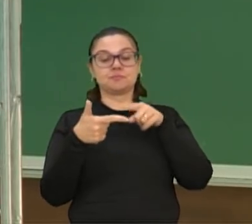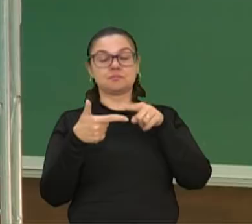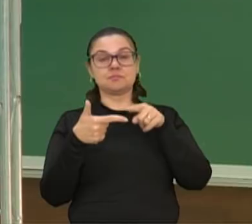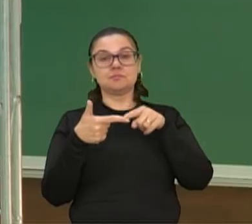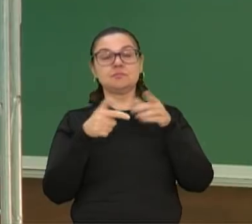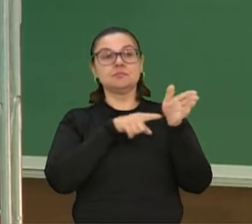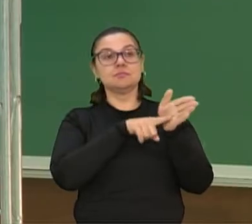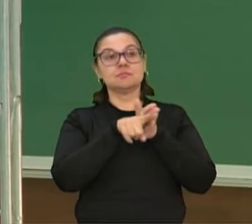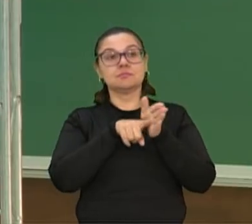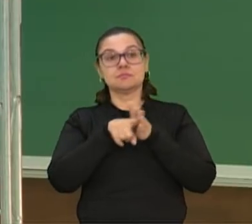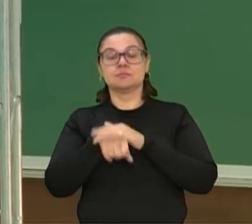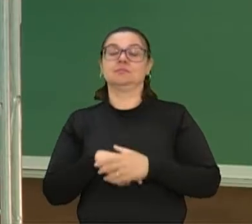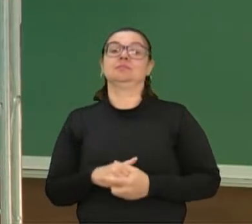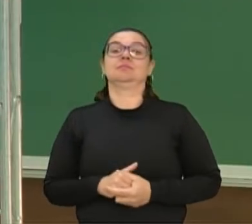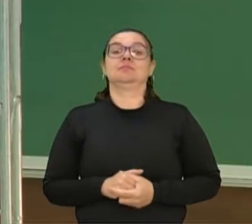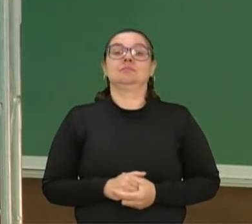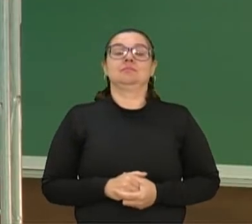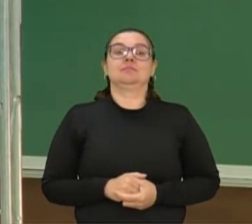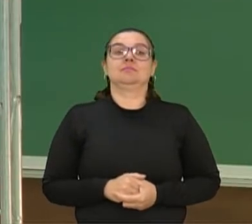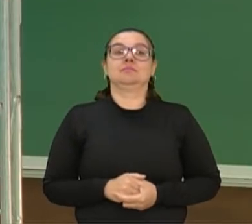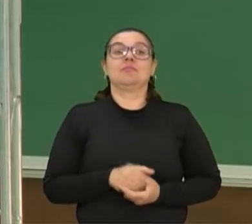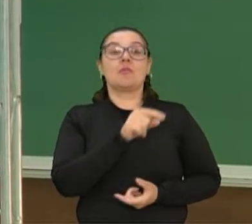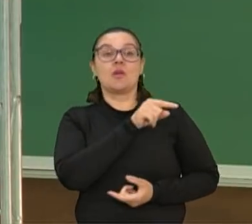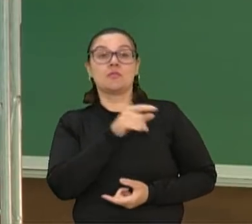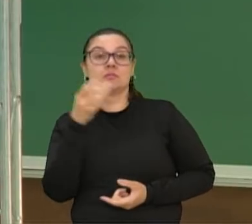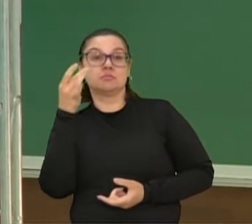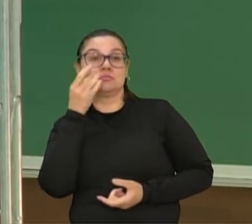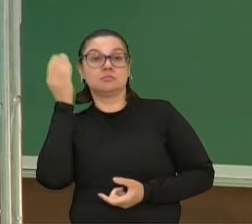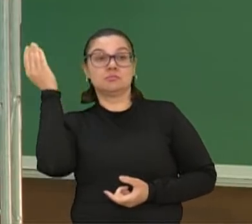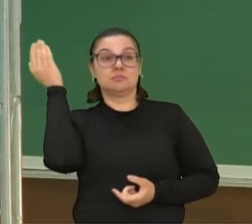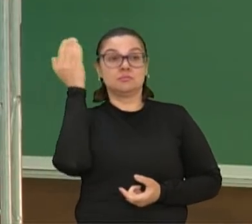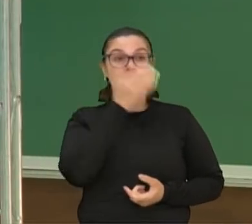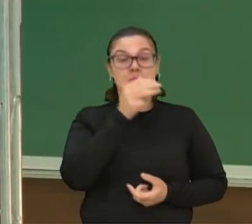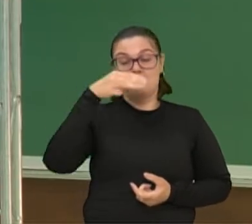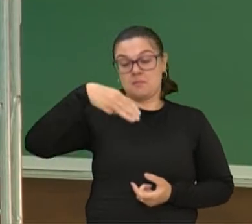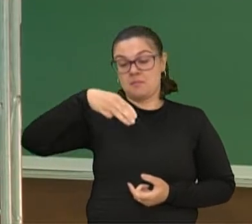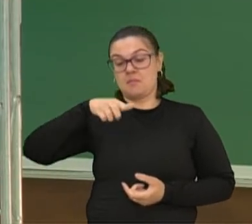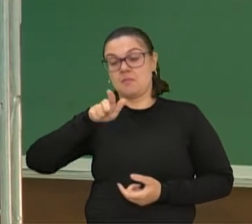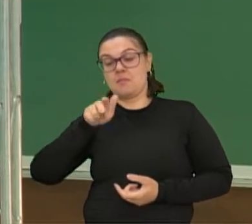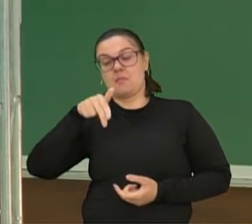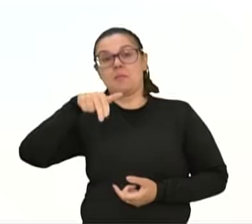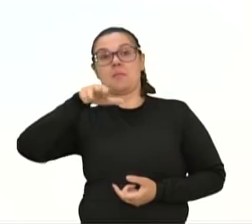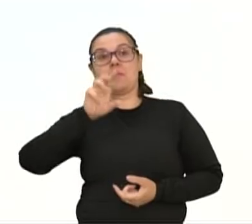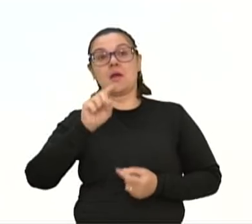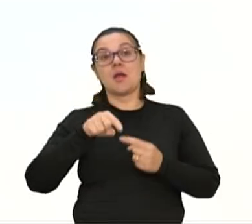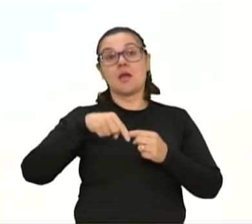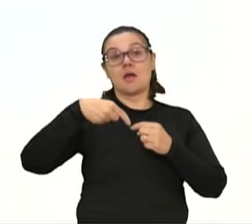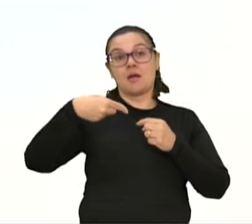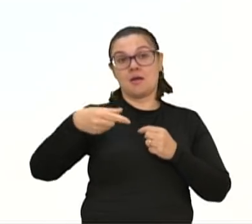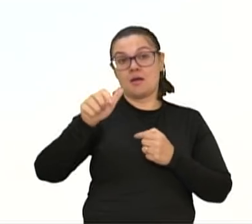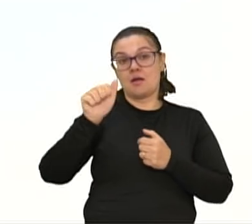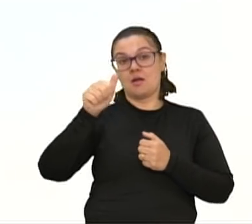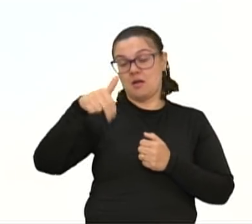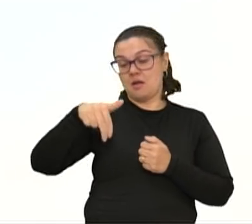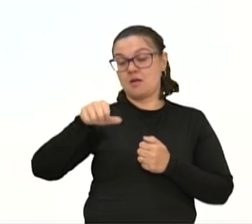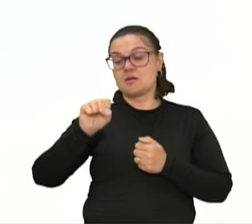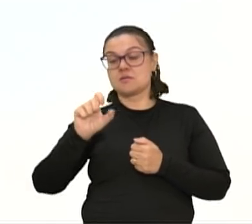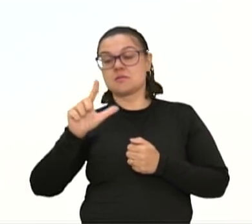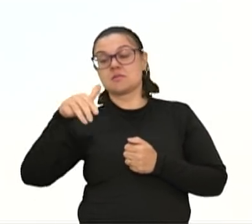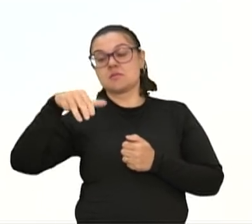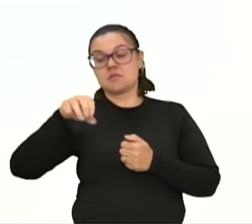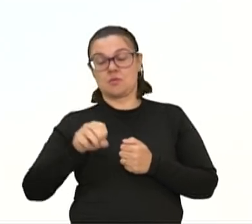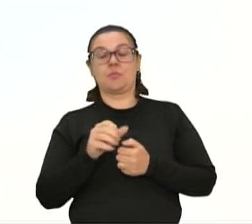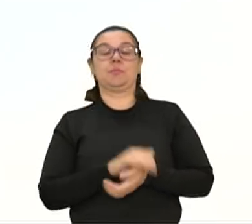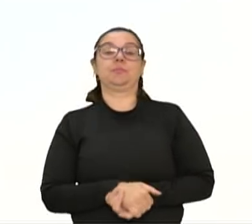Vamos então ao exercício 2. Cite uma característica de Alberto Magno e outra de Santo Anselmo.